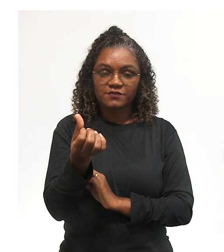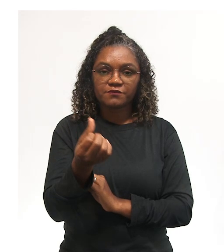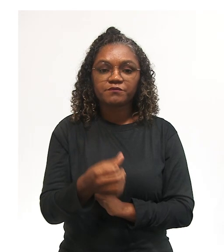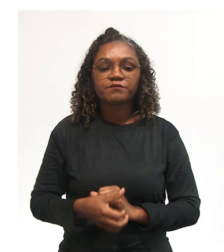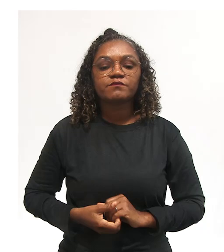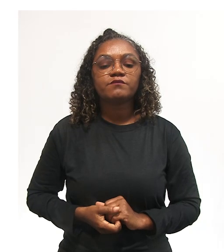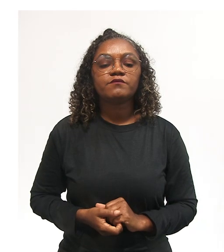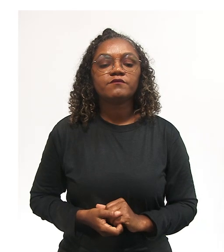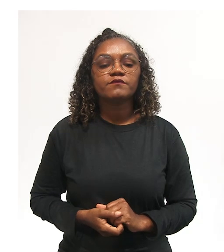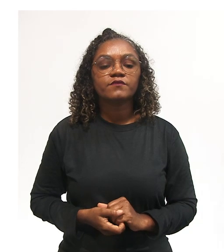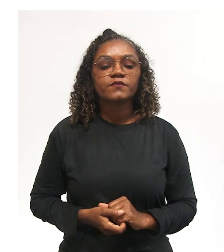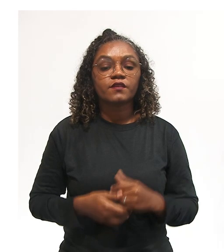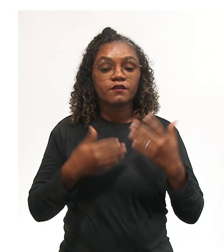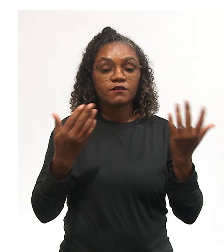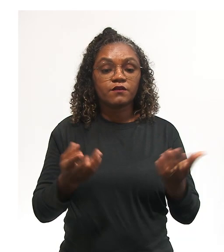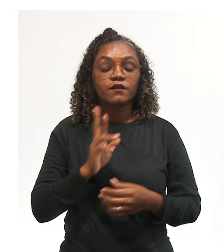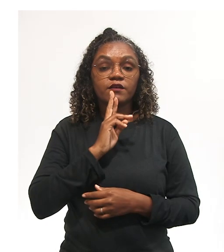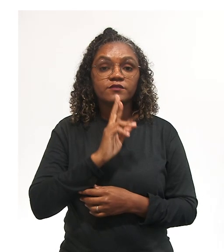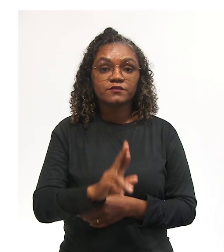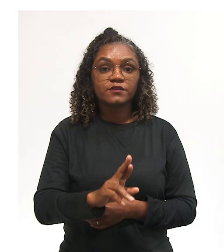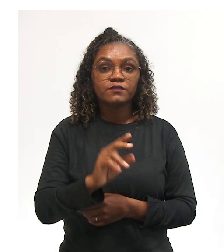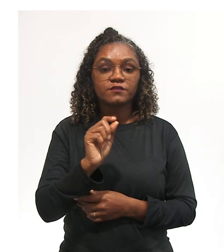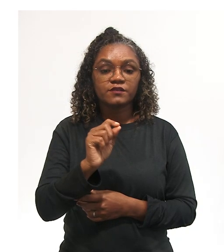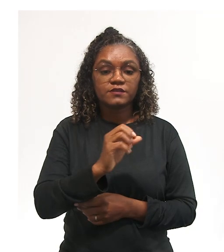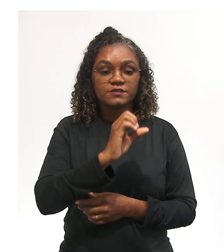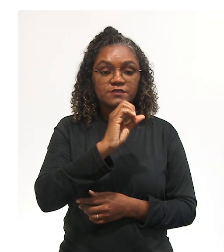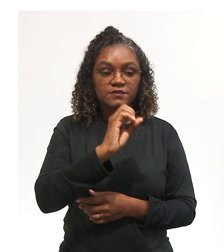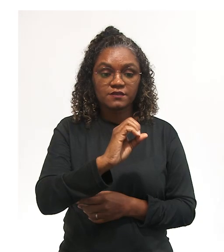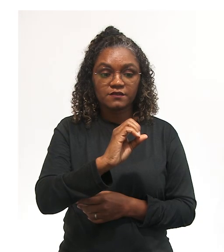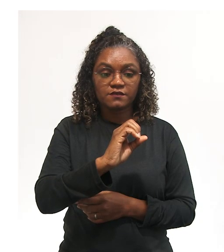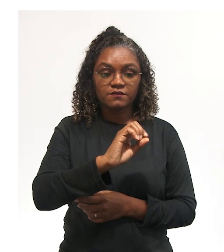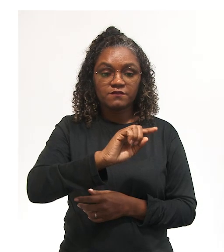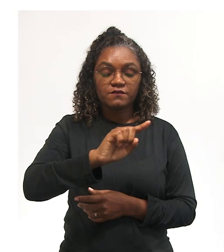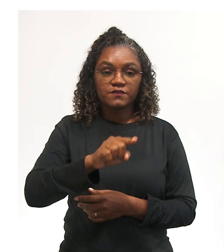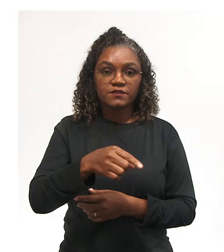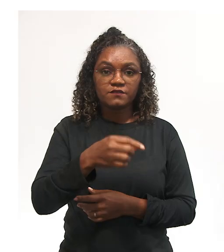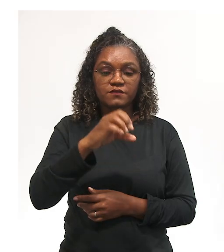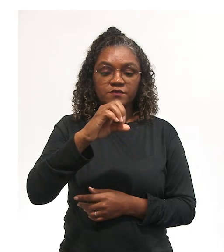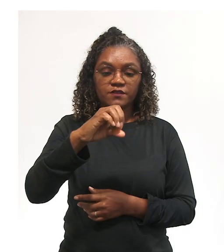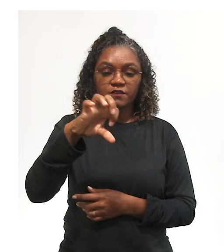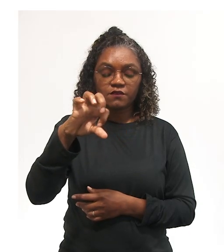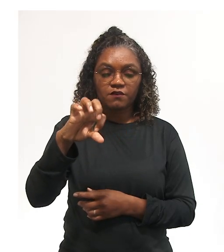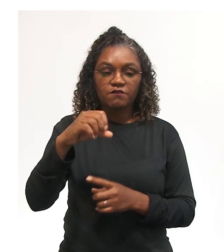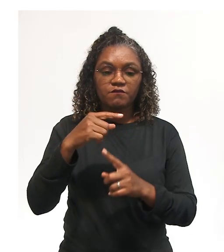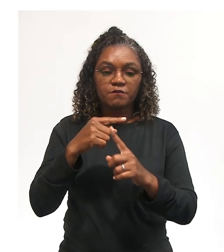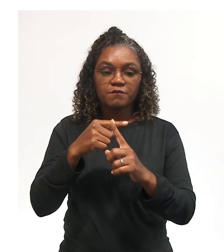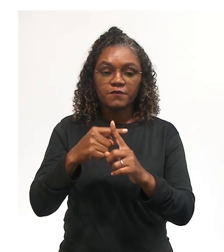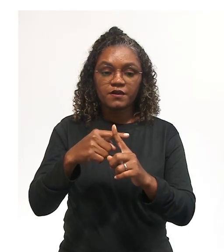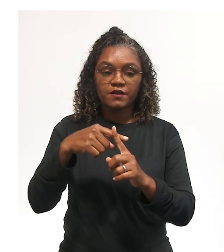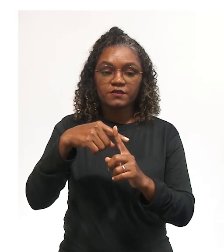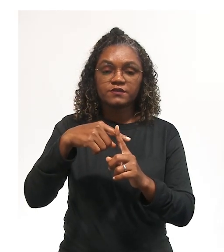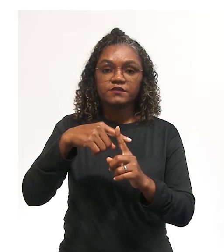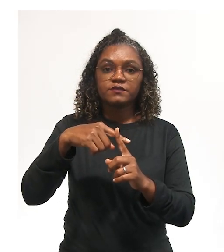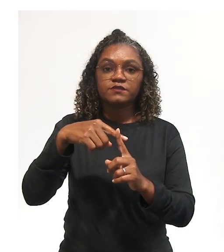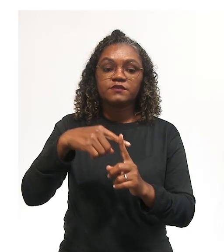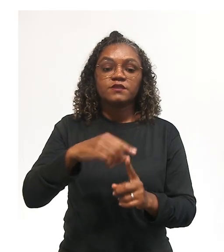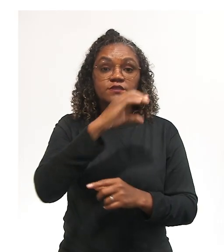0,015 vezes 6 dá 0,09. C mais 0,9C vai